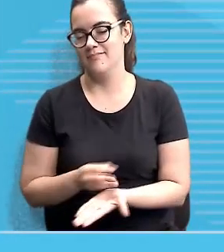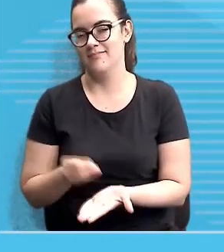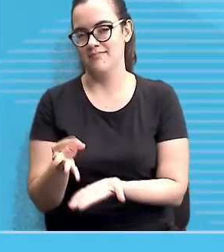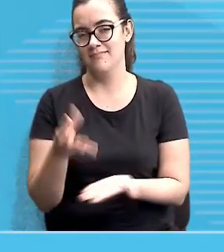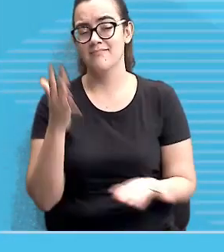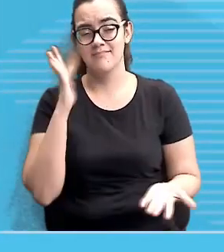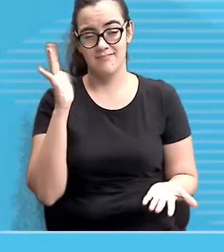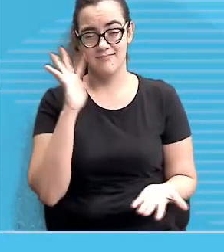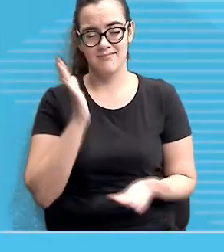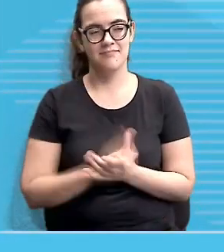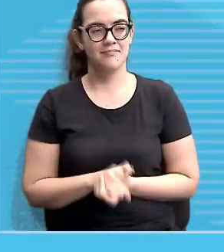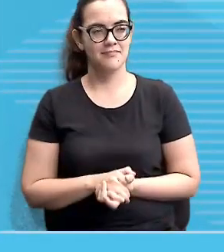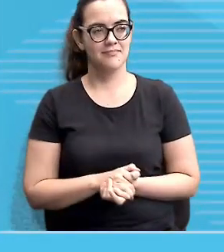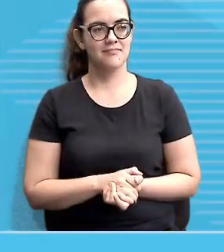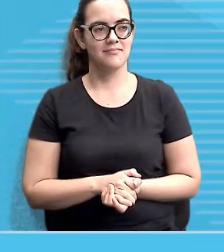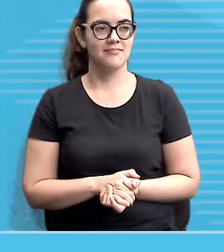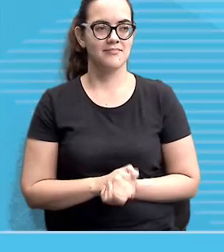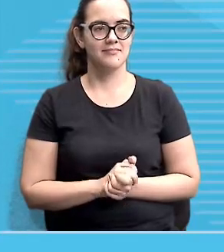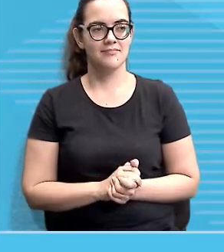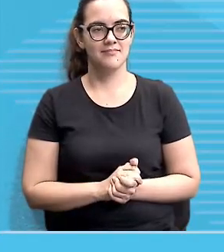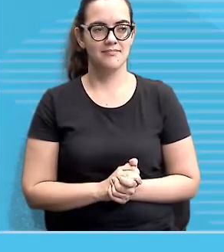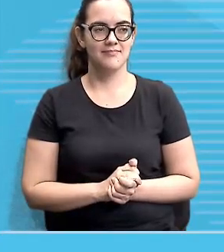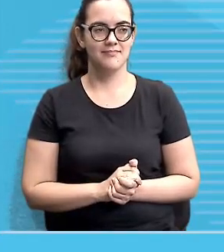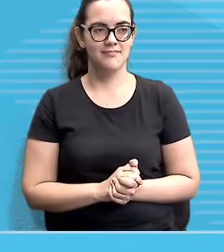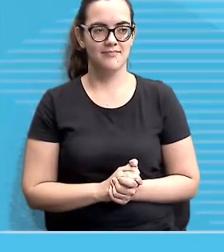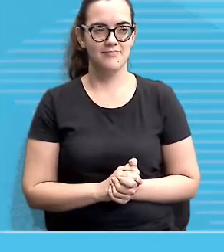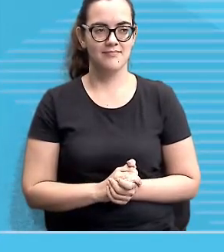em qual a unidade caloria